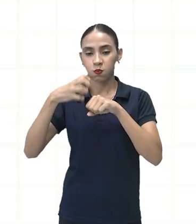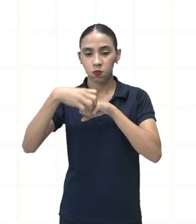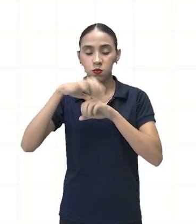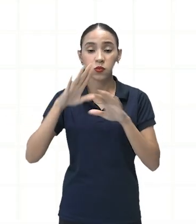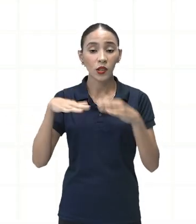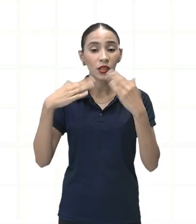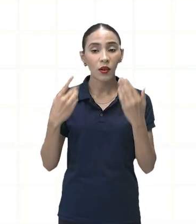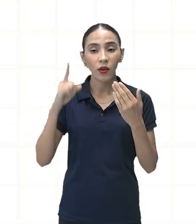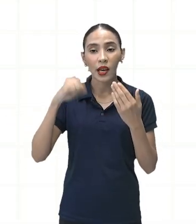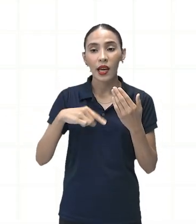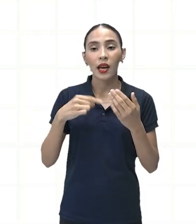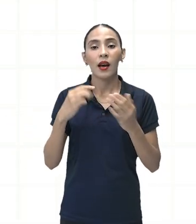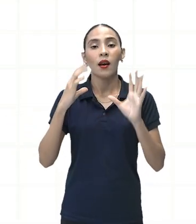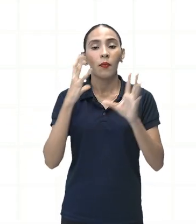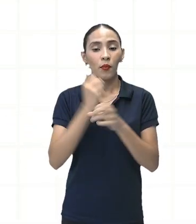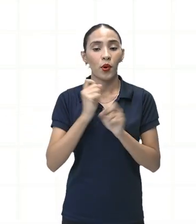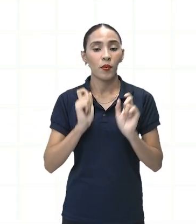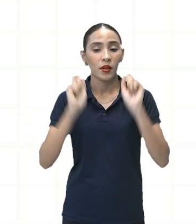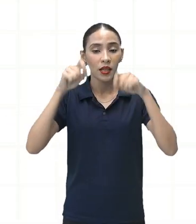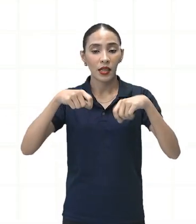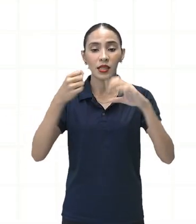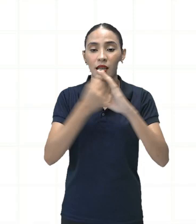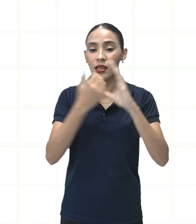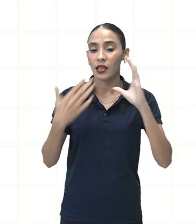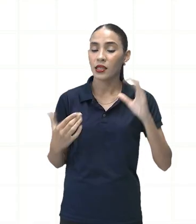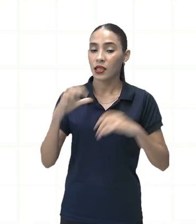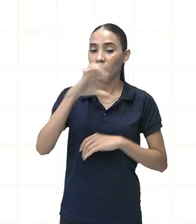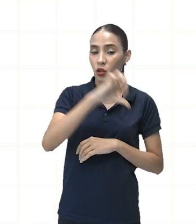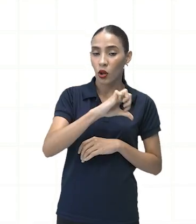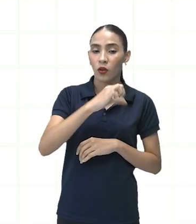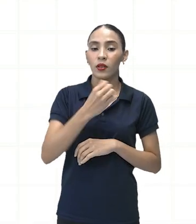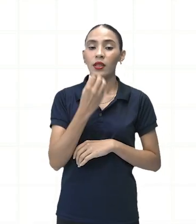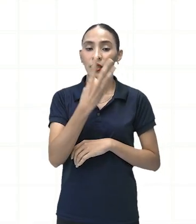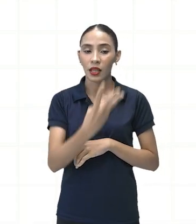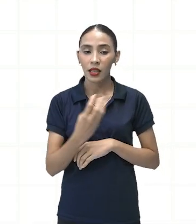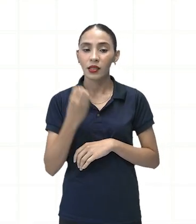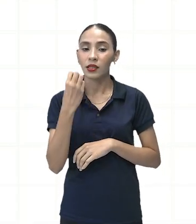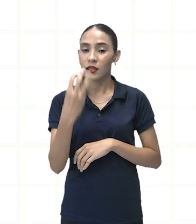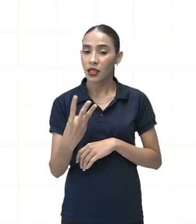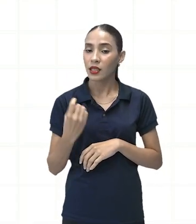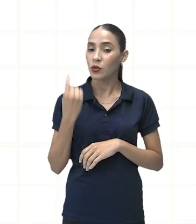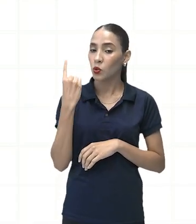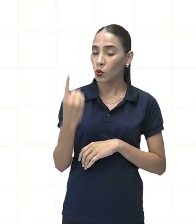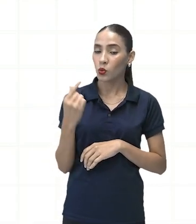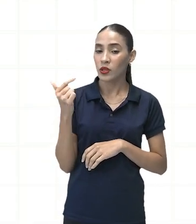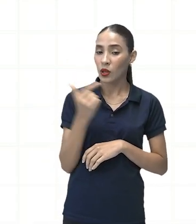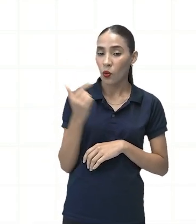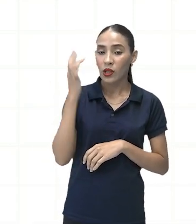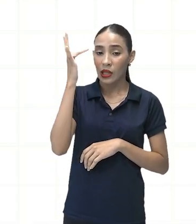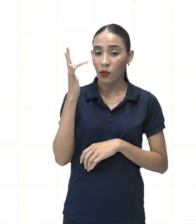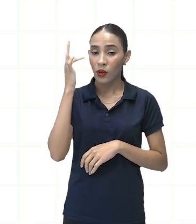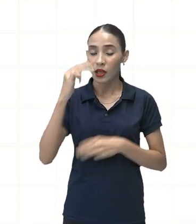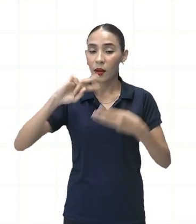E essa é a nossa probabilidade característica de 9 para 3 para 3 para 1 da segunda lei de